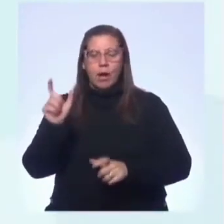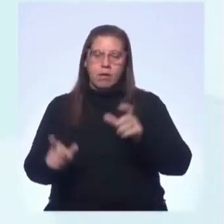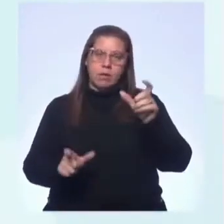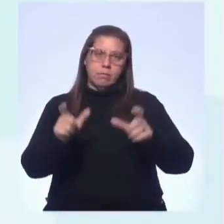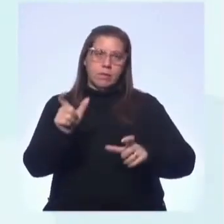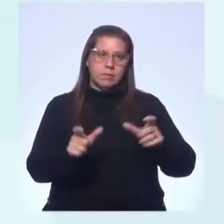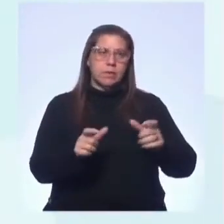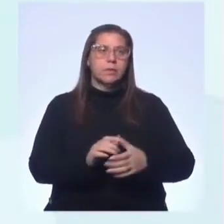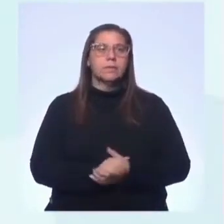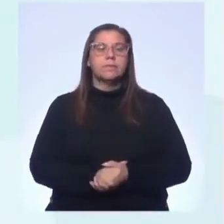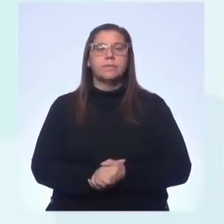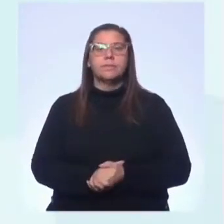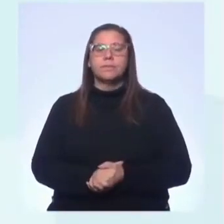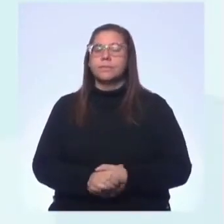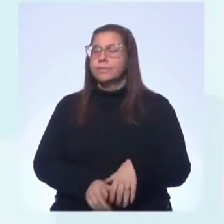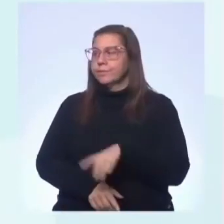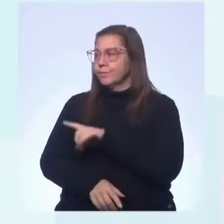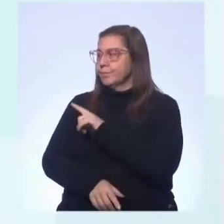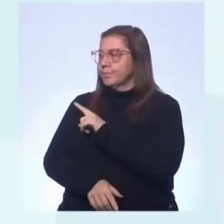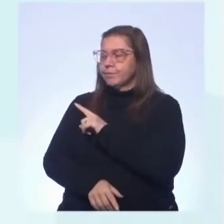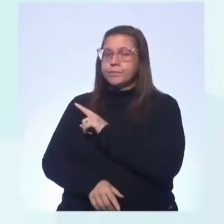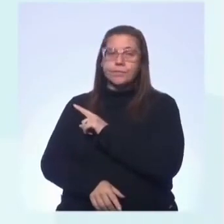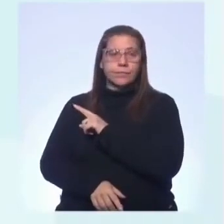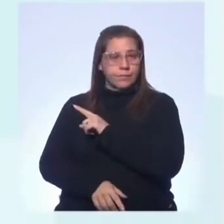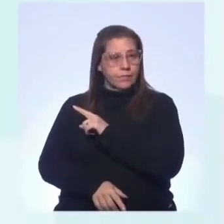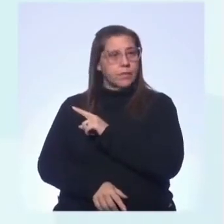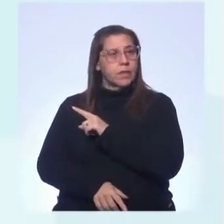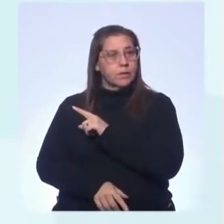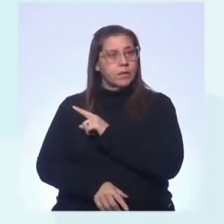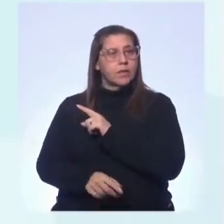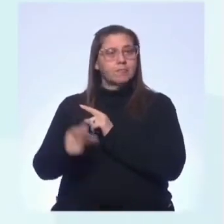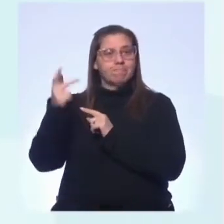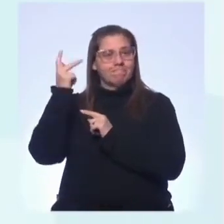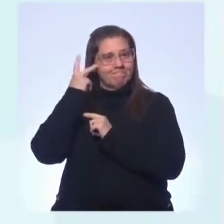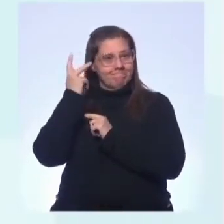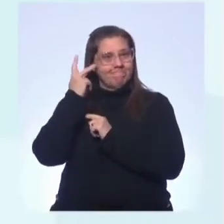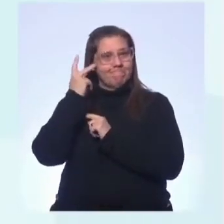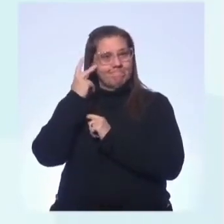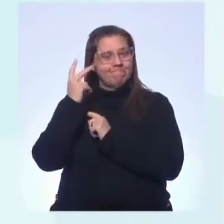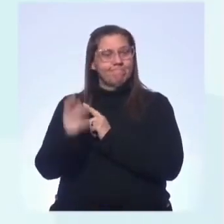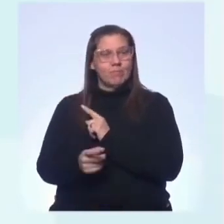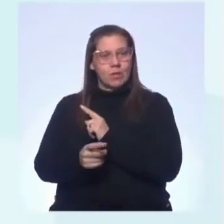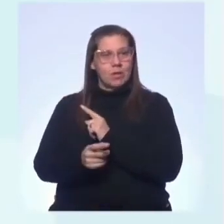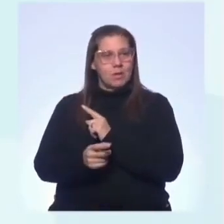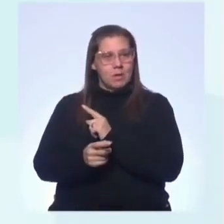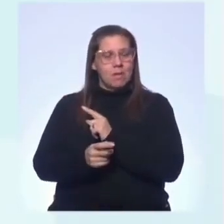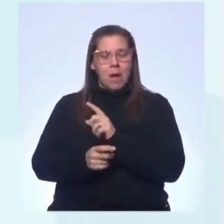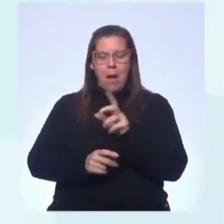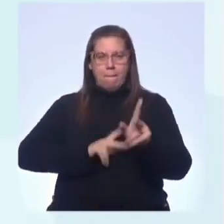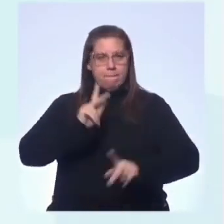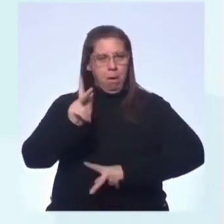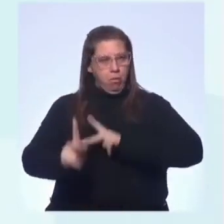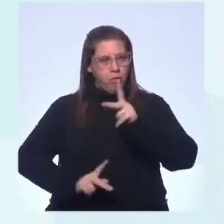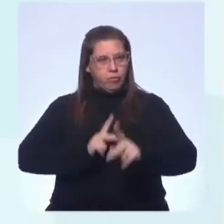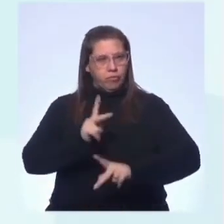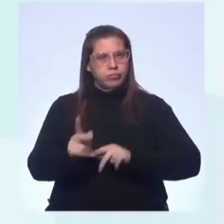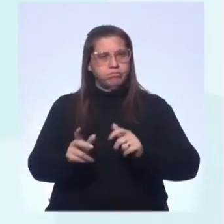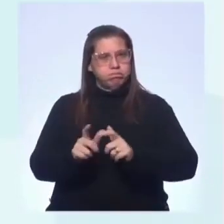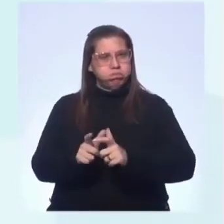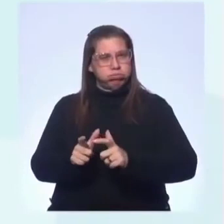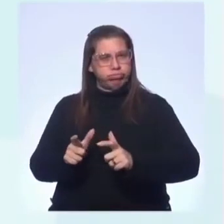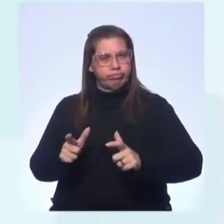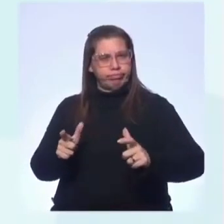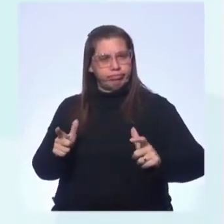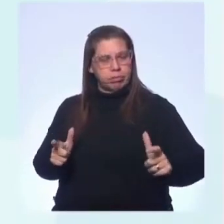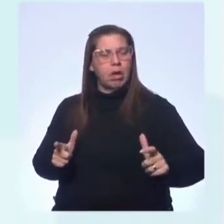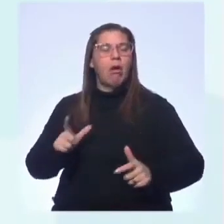região metropolitana de São Paulo, né? Logicamente é a região metropolitana mais povoada, né? Então ela vai ter